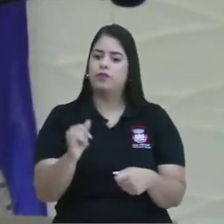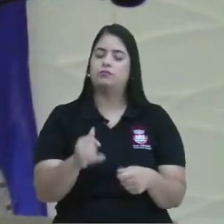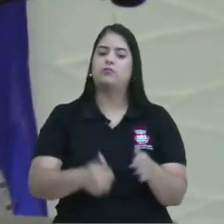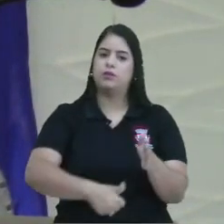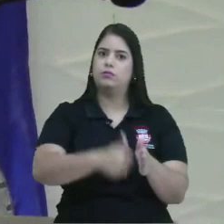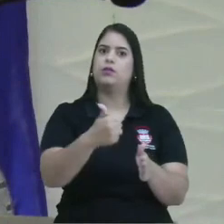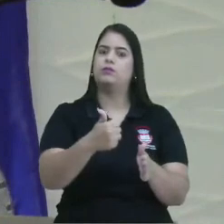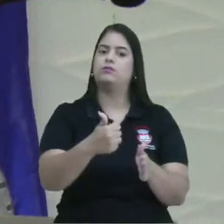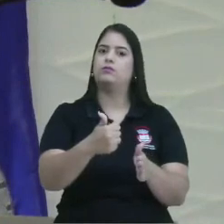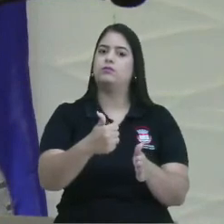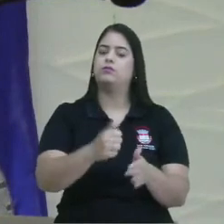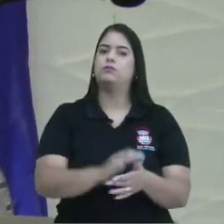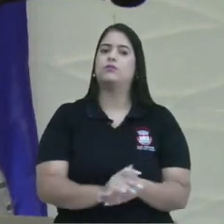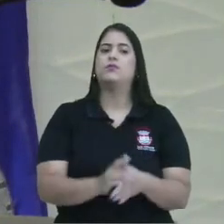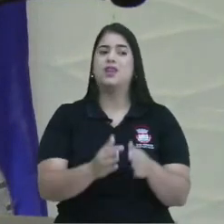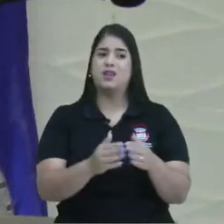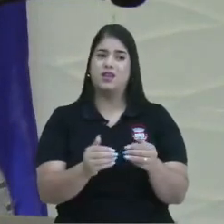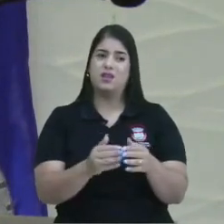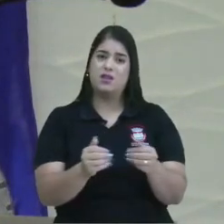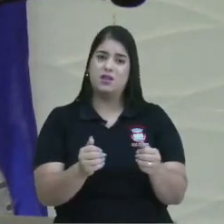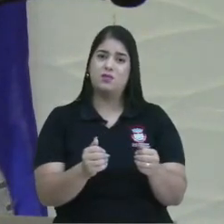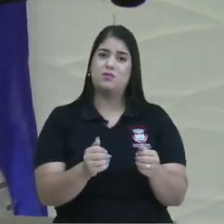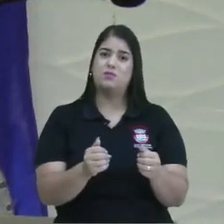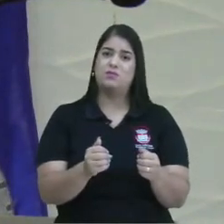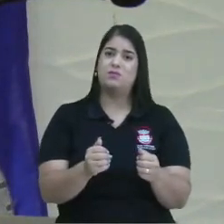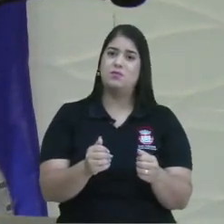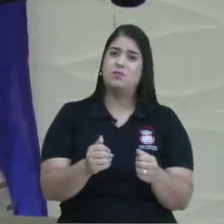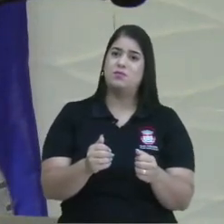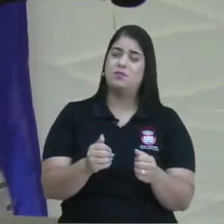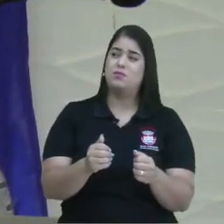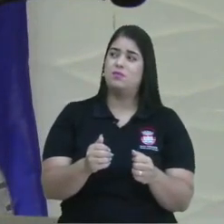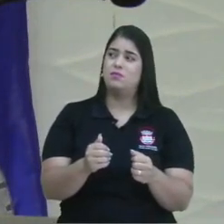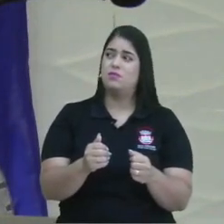aos pares que votem nesse projeto.